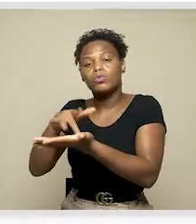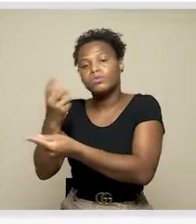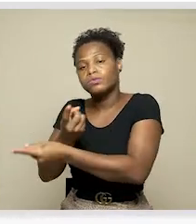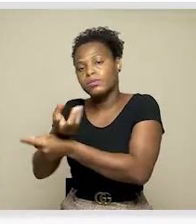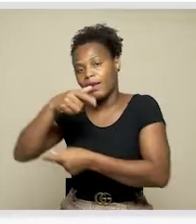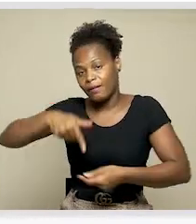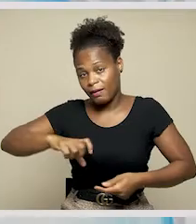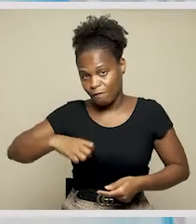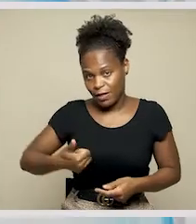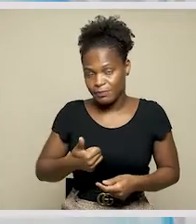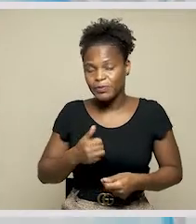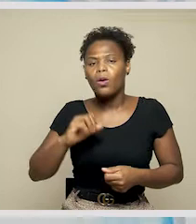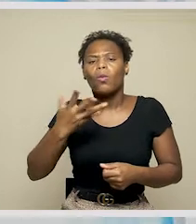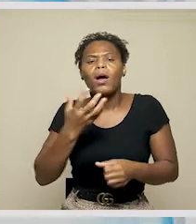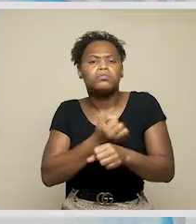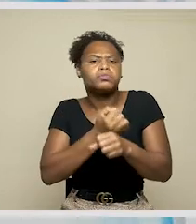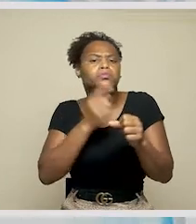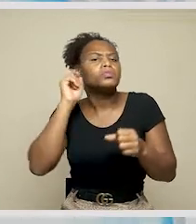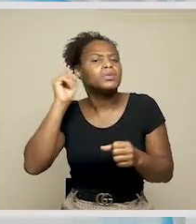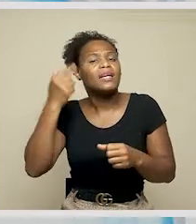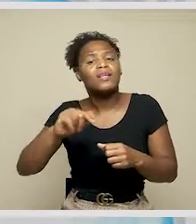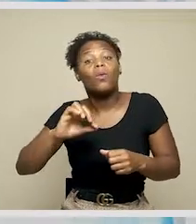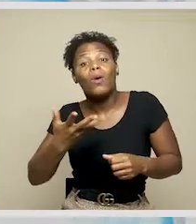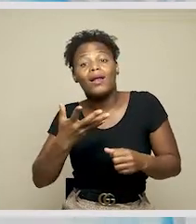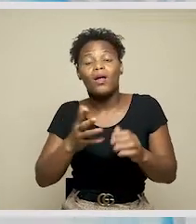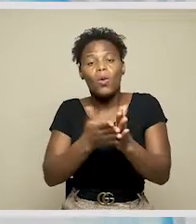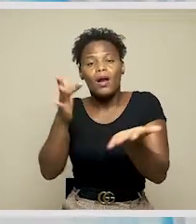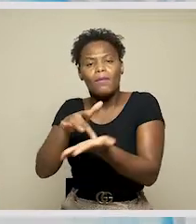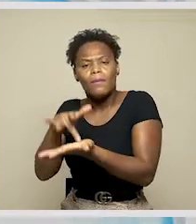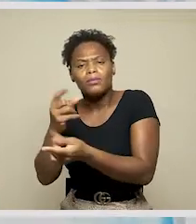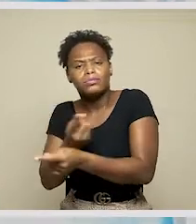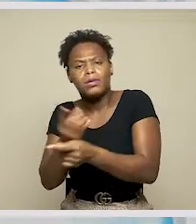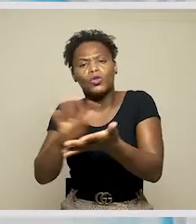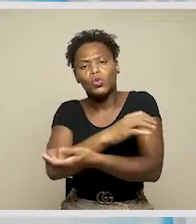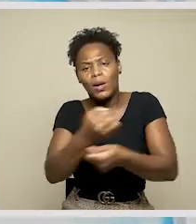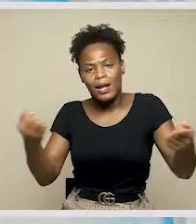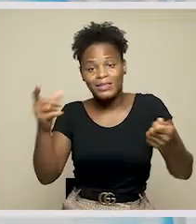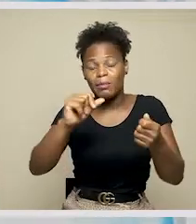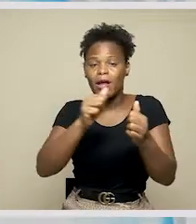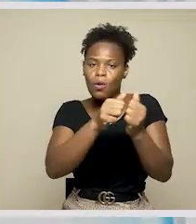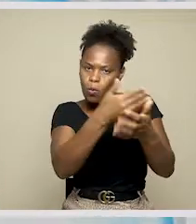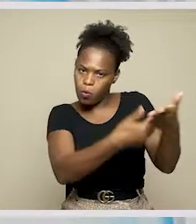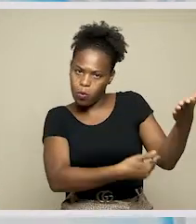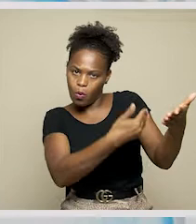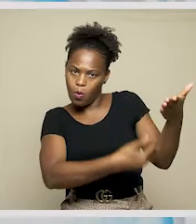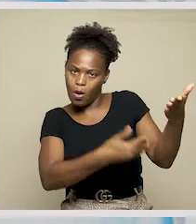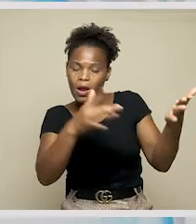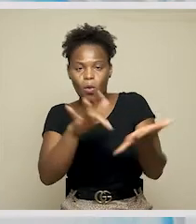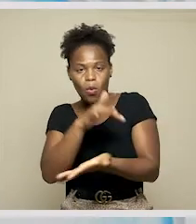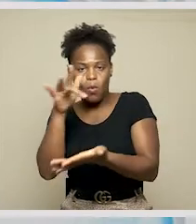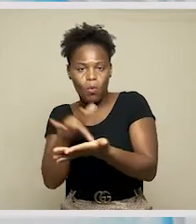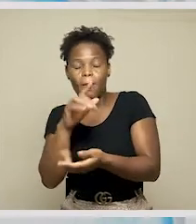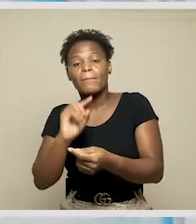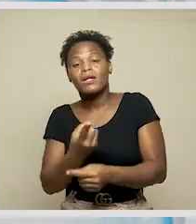Cabo-Verdiana. Que papel desempenhou as revistas, os jornais e as folhas literárias para